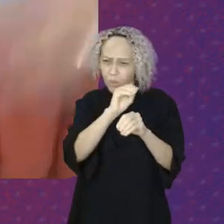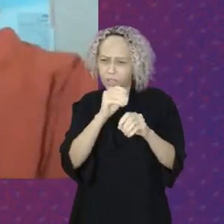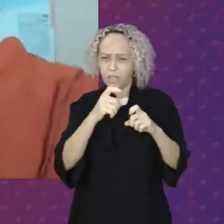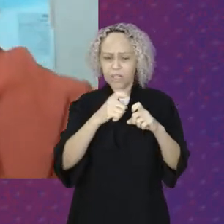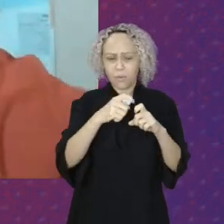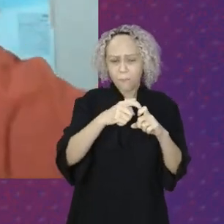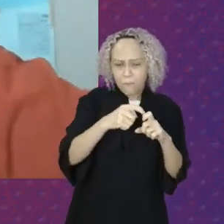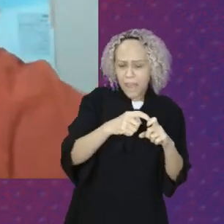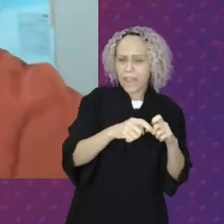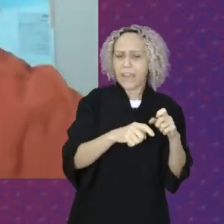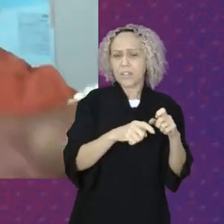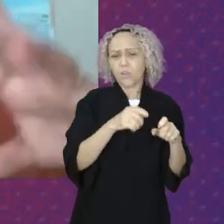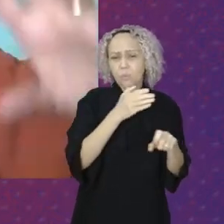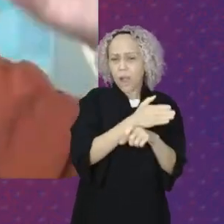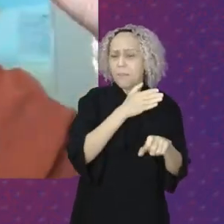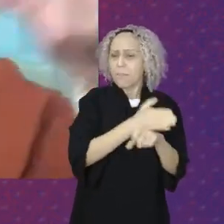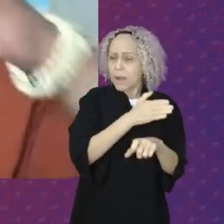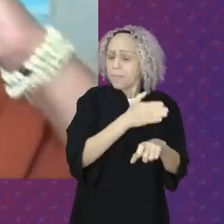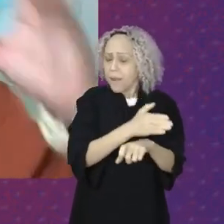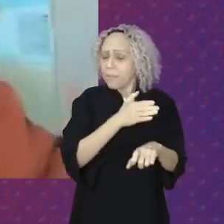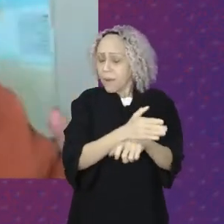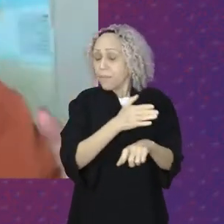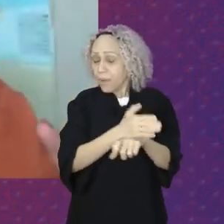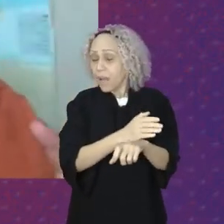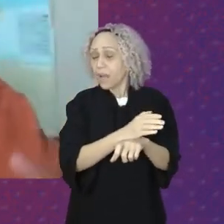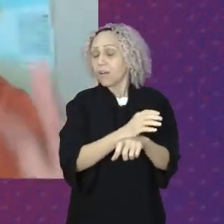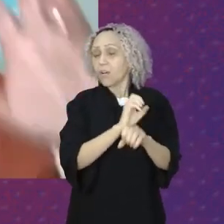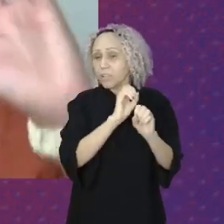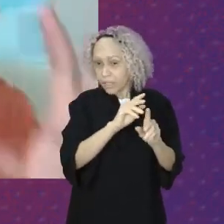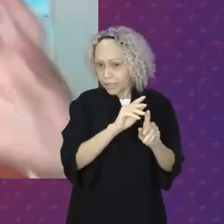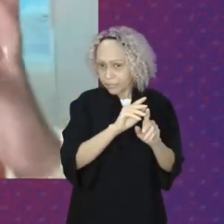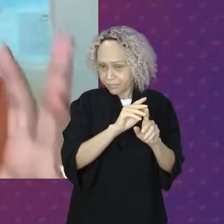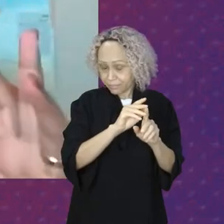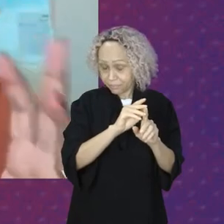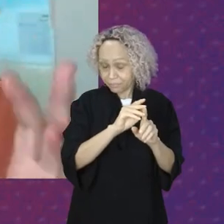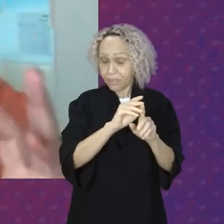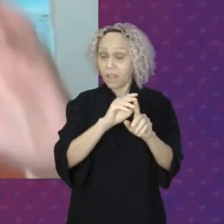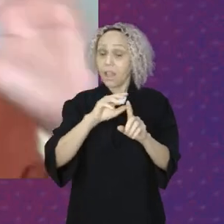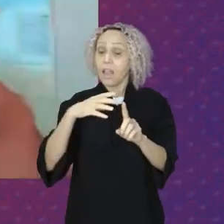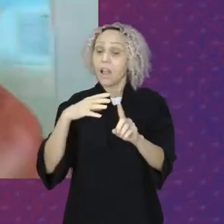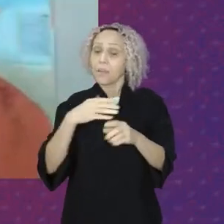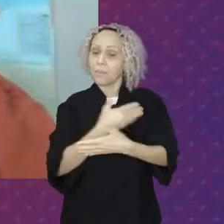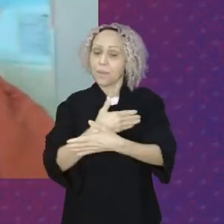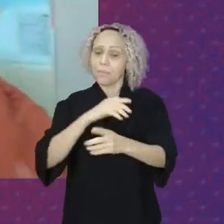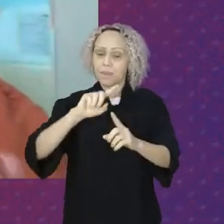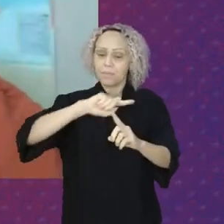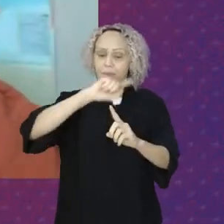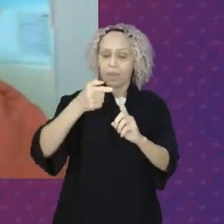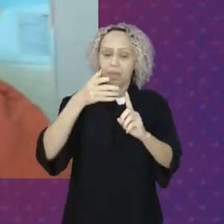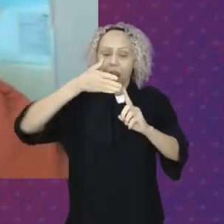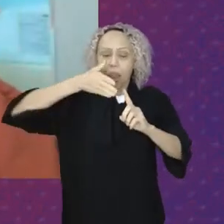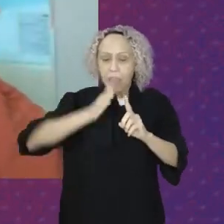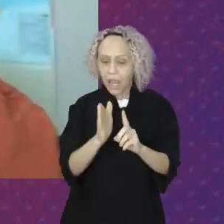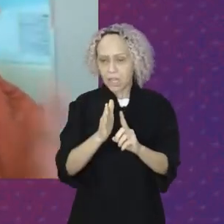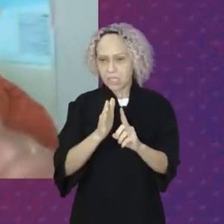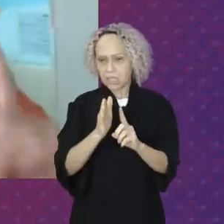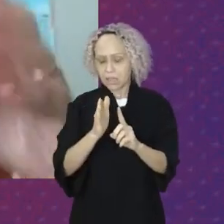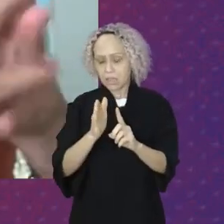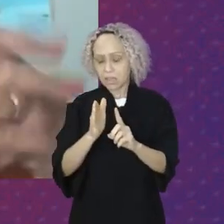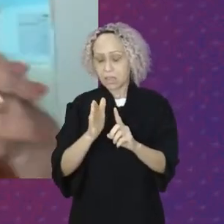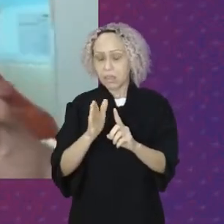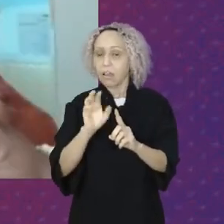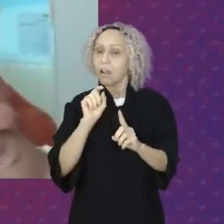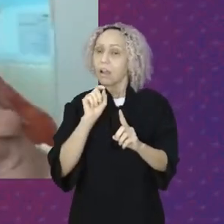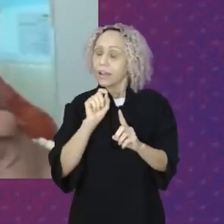nascer. Quando o bebê nasce, parece que a responsabilidade toda gira em torno de manter a criança viva e do bebê.